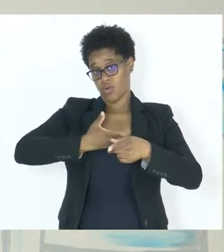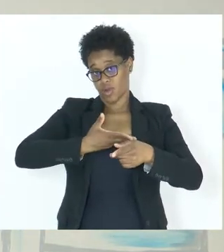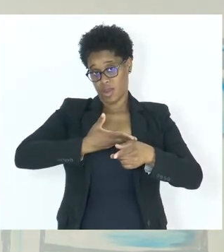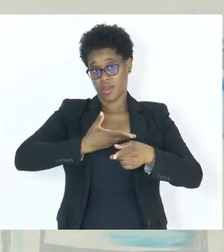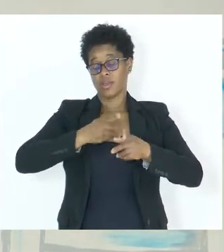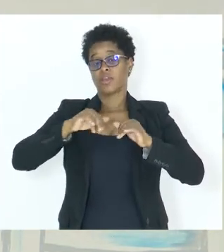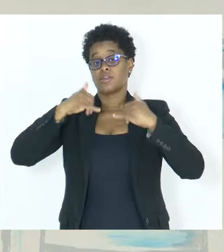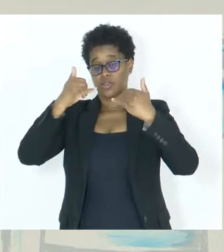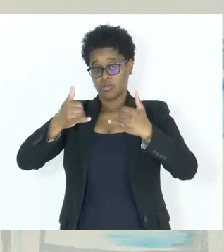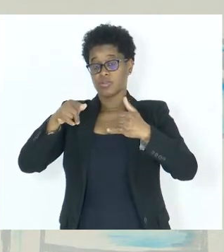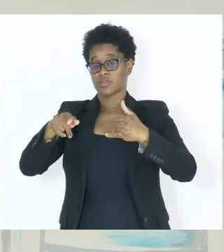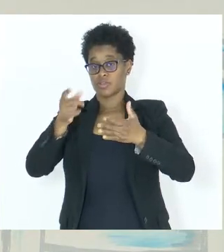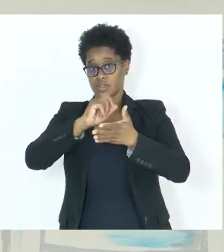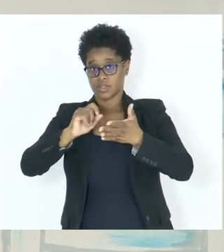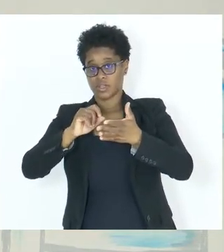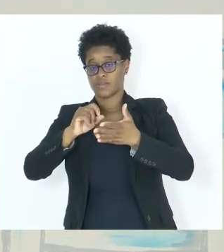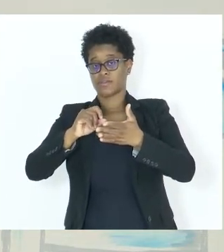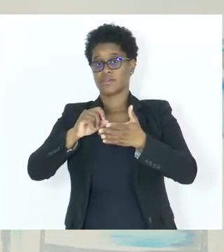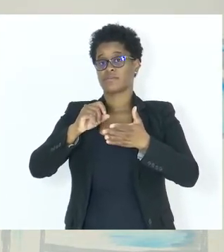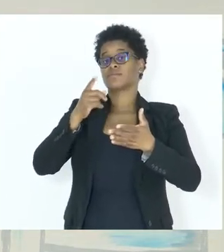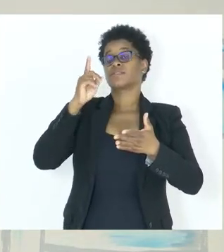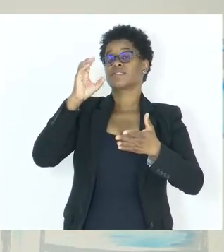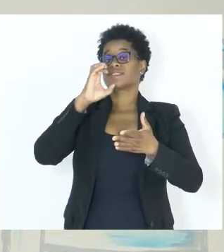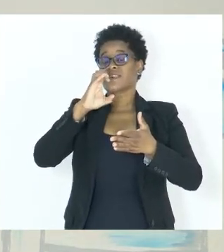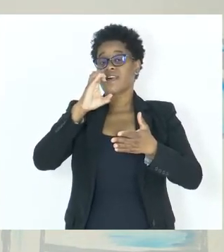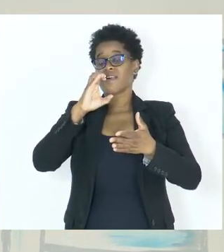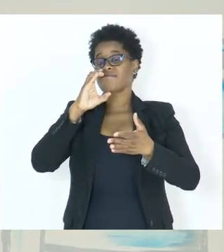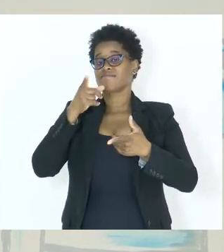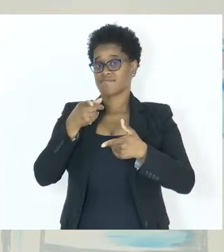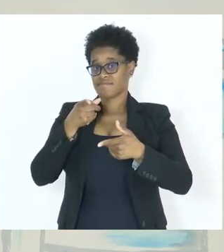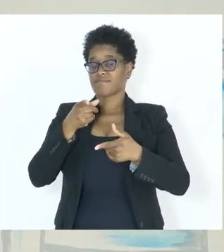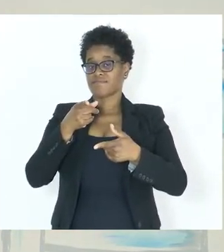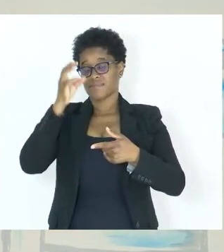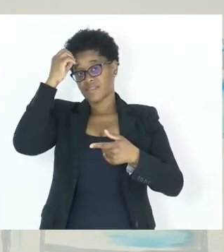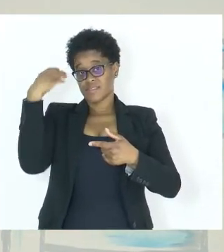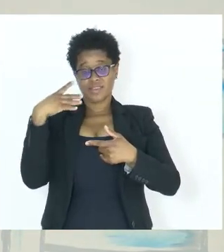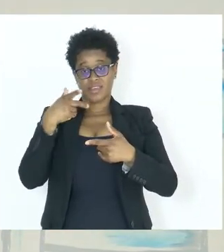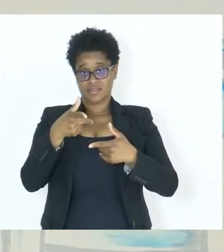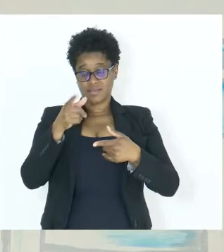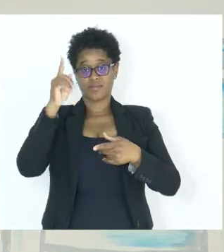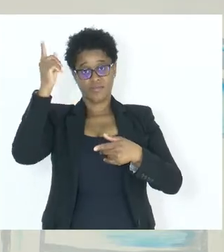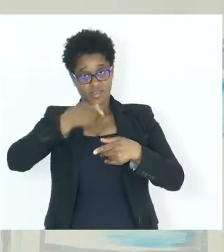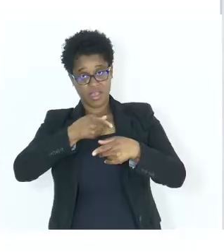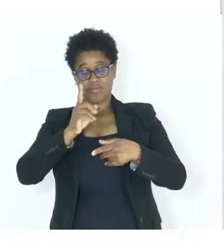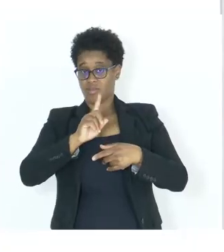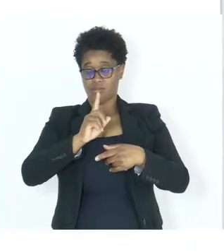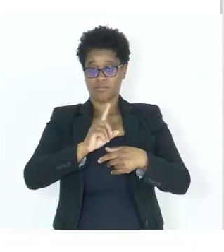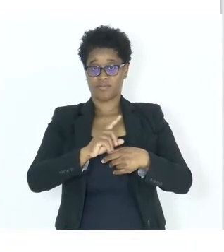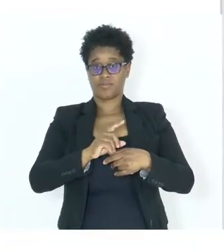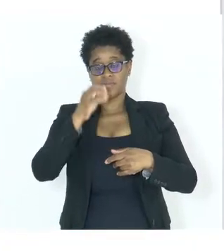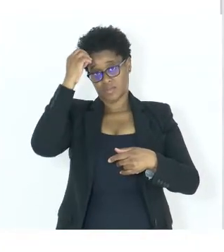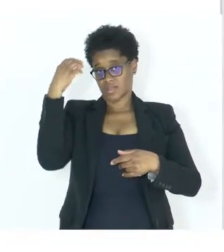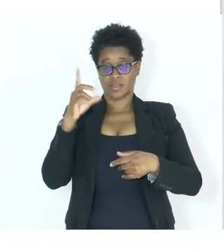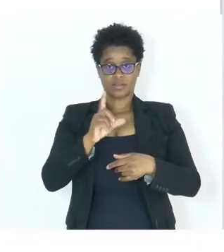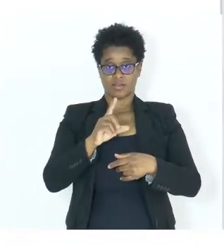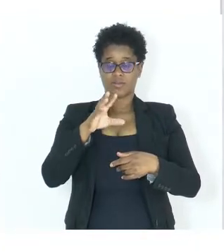depois no meio tem que escrever 10º com C. Não esquecer e colocar acento. Então, vamos,